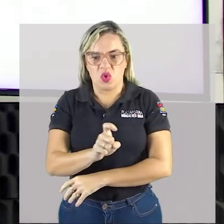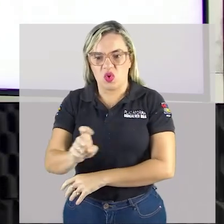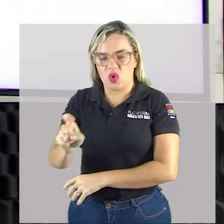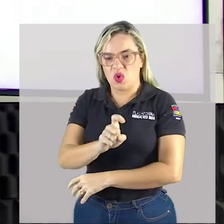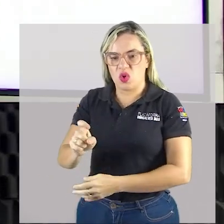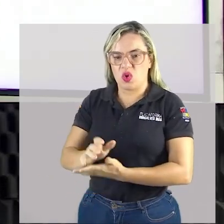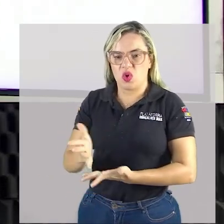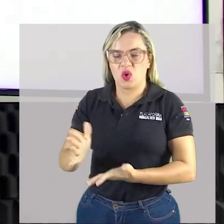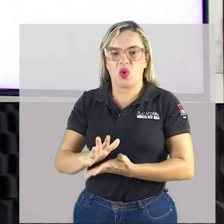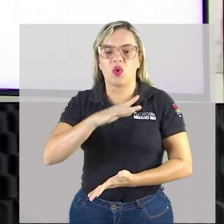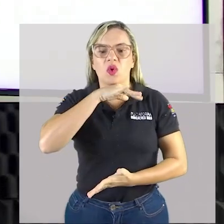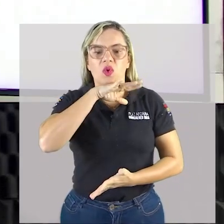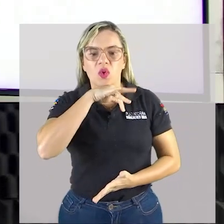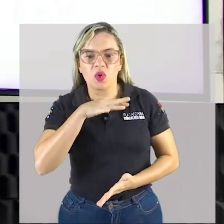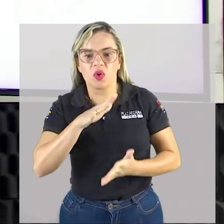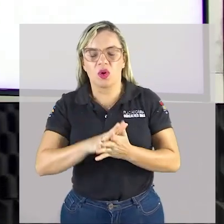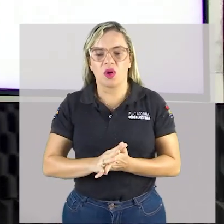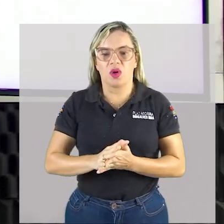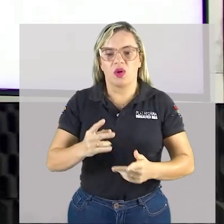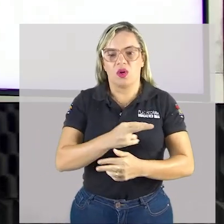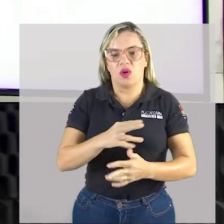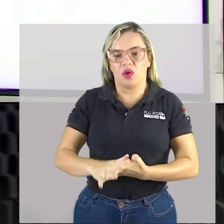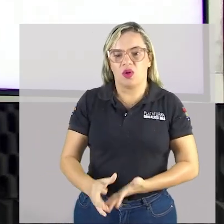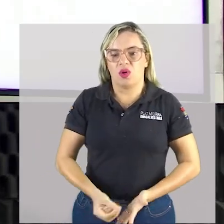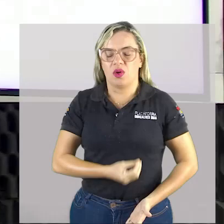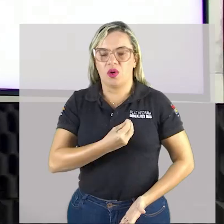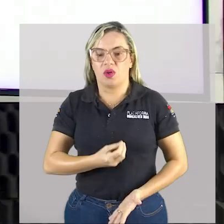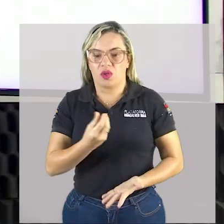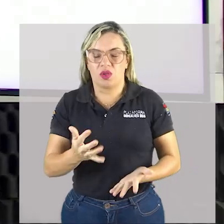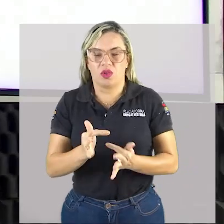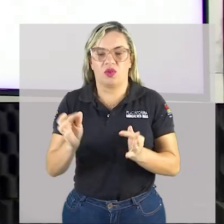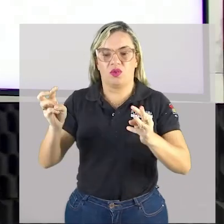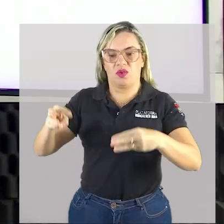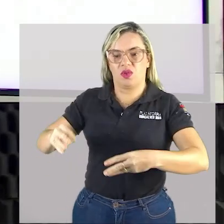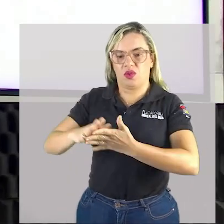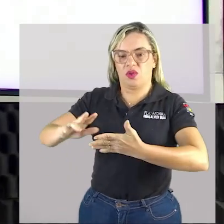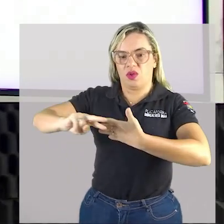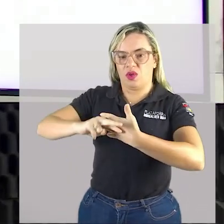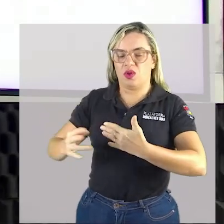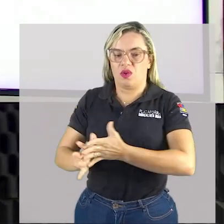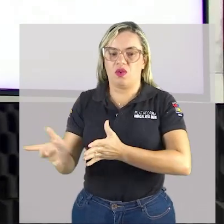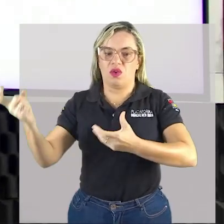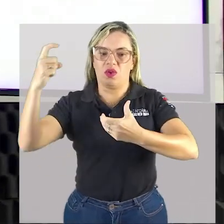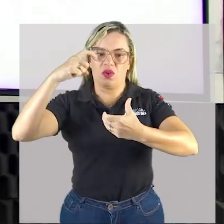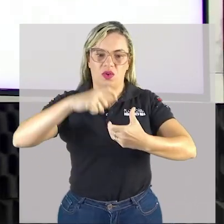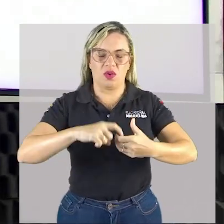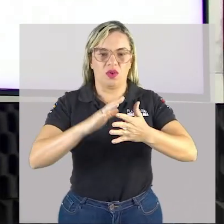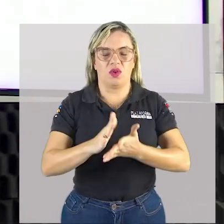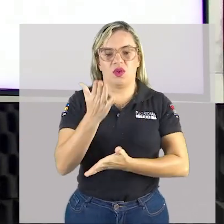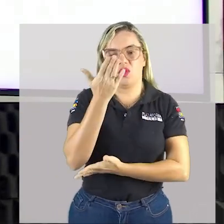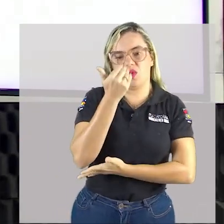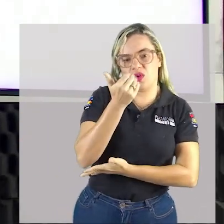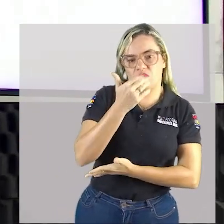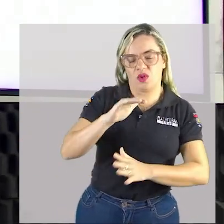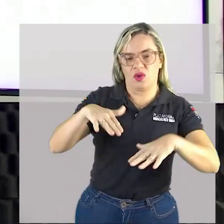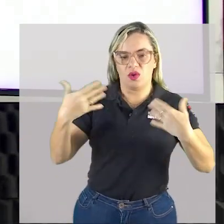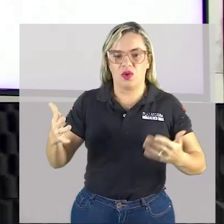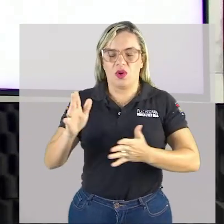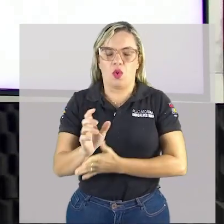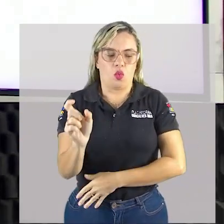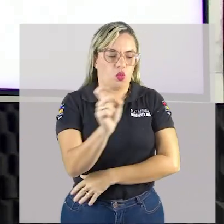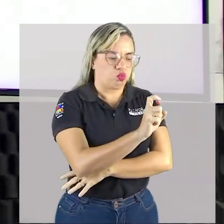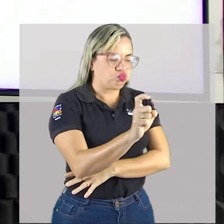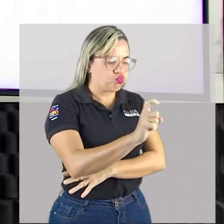que, ao final, retornam ao homem por meio da ingestão de alimentos. Então, pulveriza